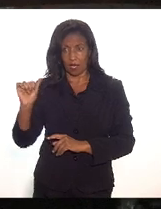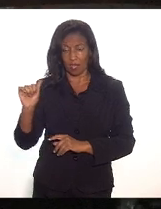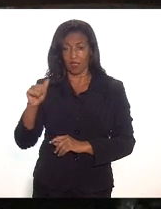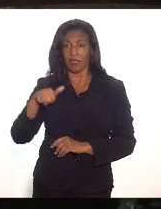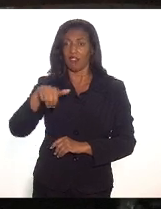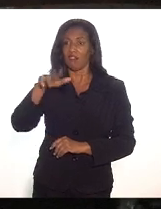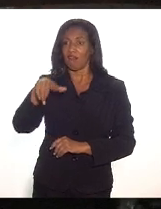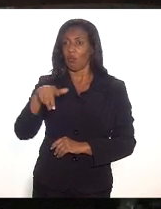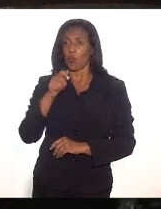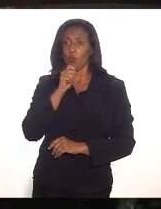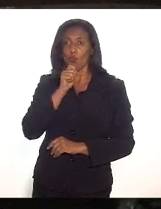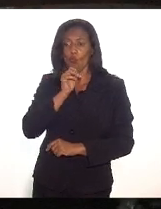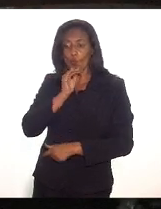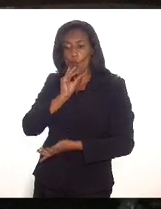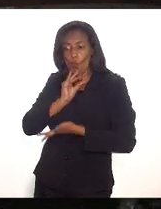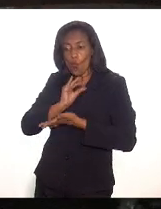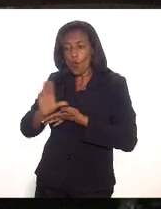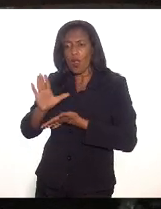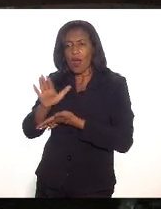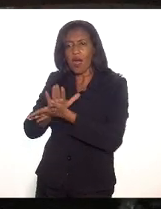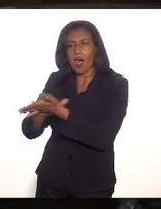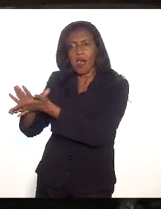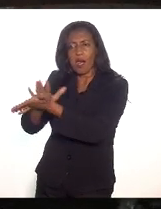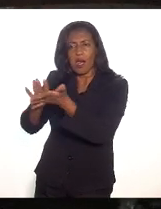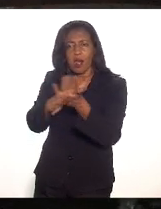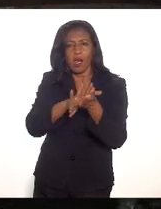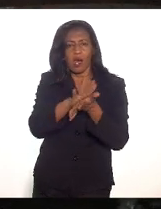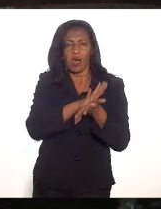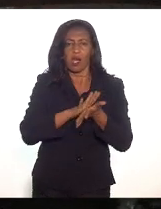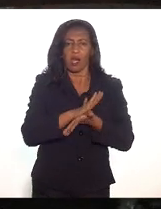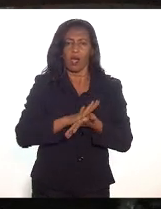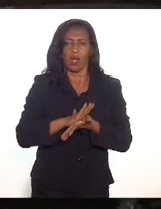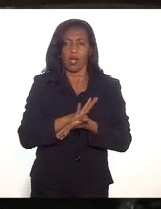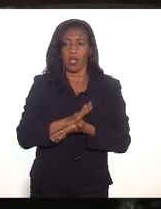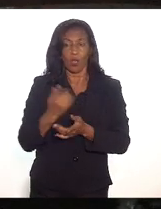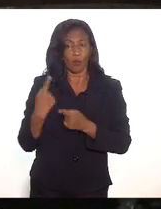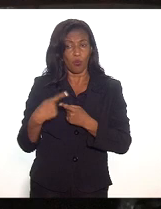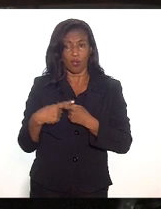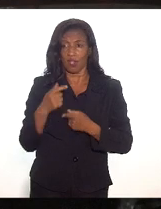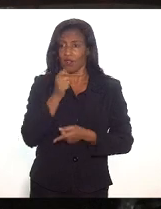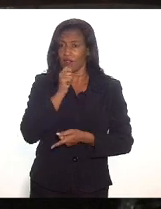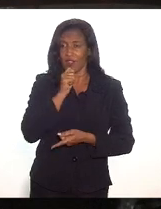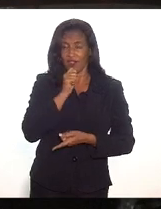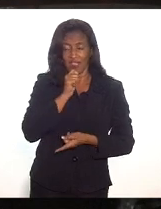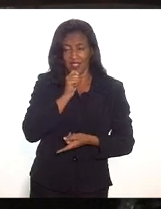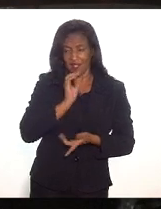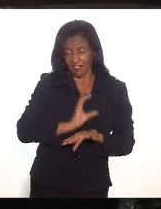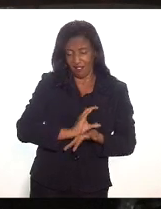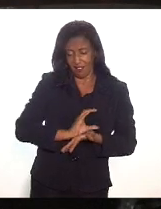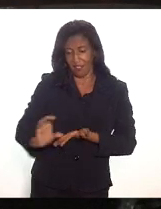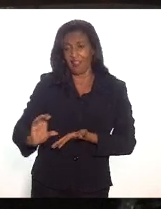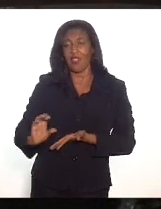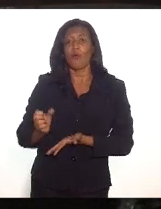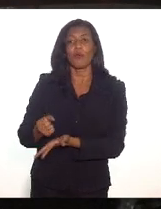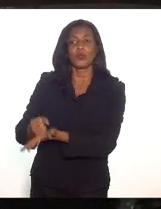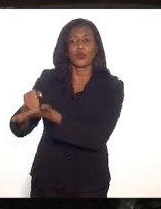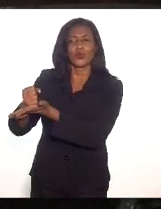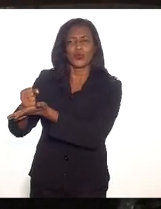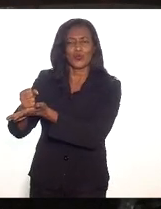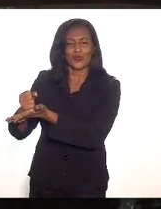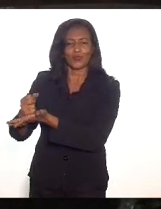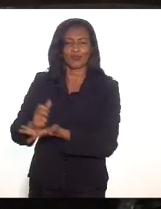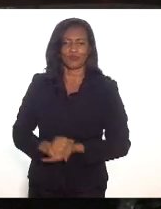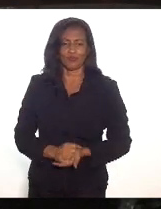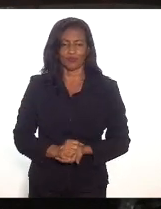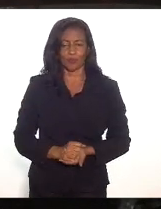ficarão à míngua, porque não terão mais o subsídio cruzado para mantê-los. Por